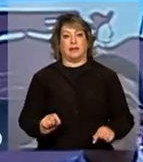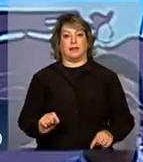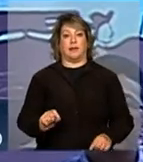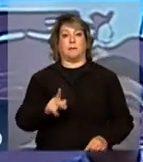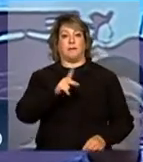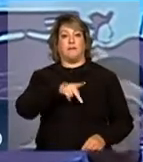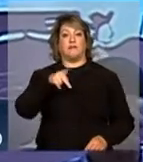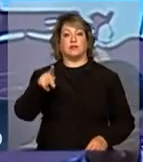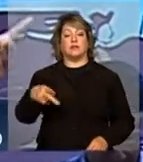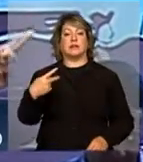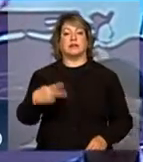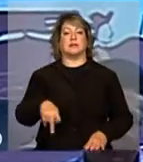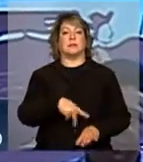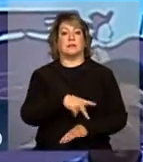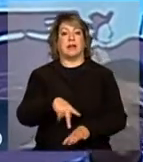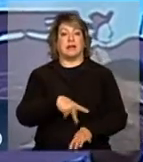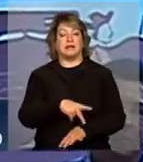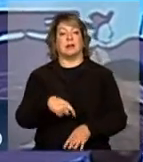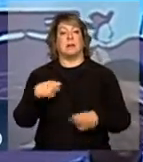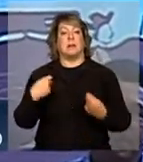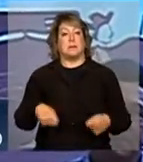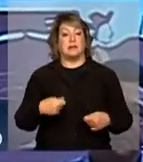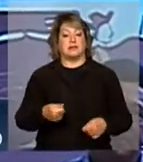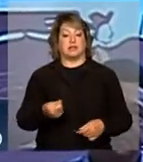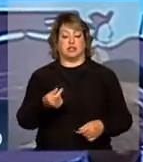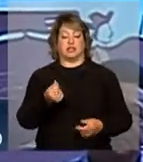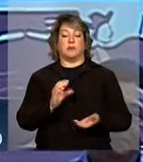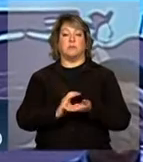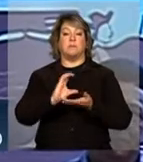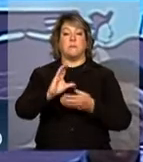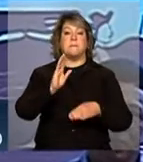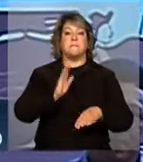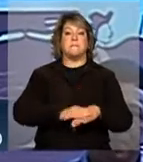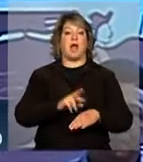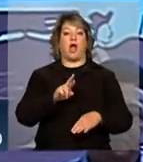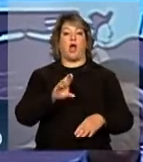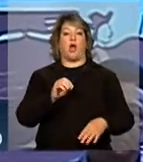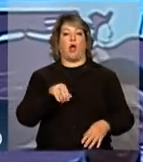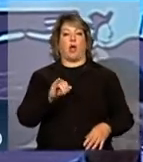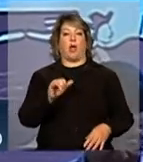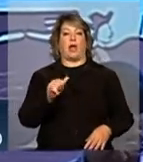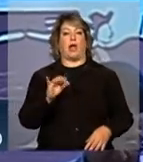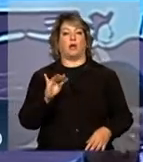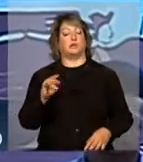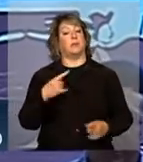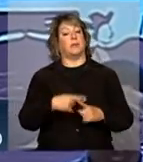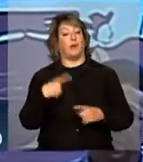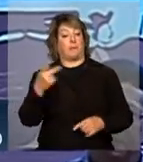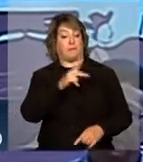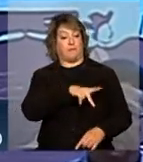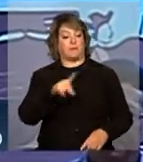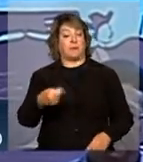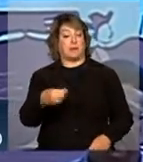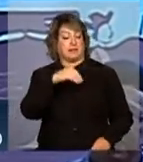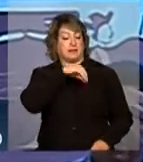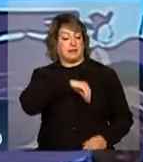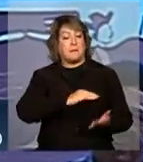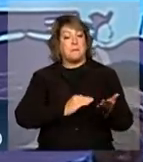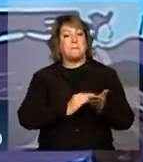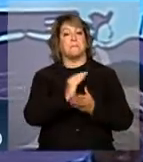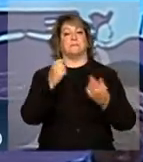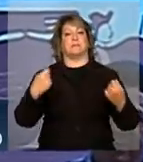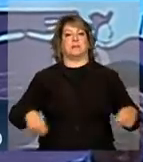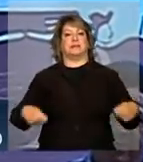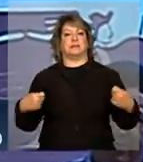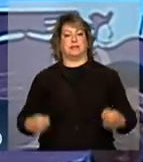nesse país, por que que tem de ter mais dinheiro dos royalties? Porque nós temos de pagar bem a professor. Nós temos